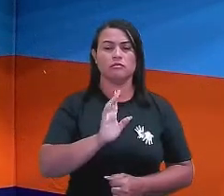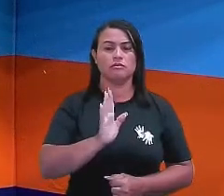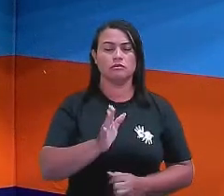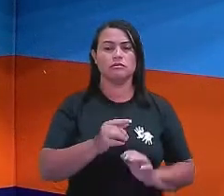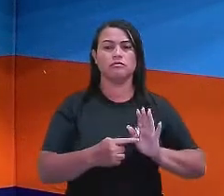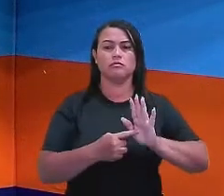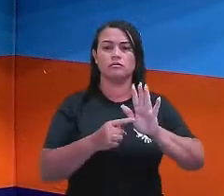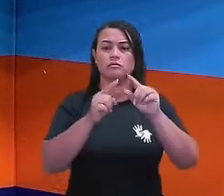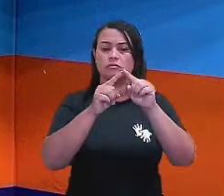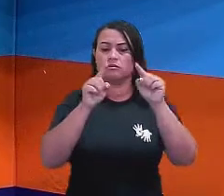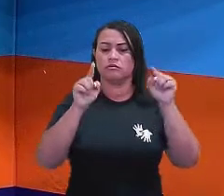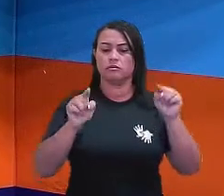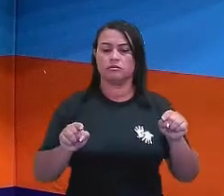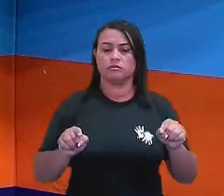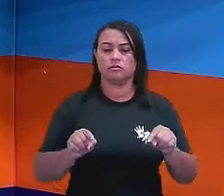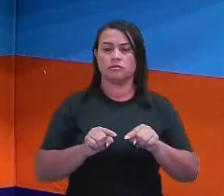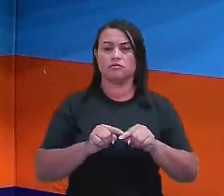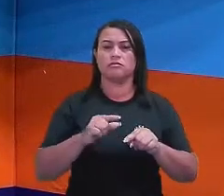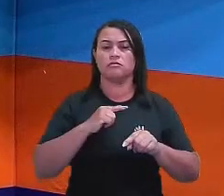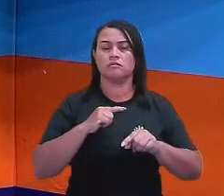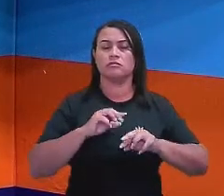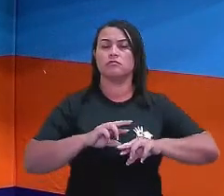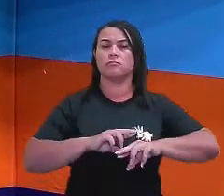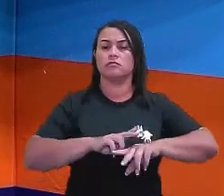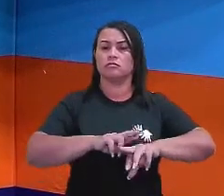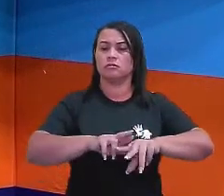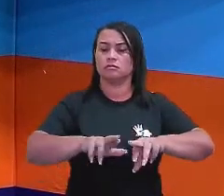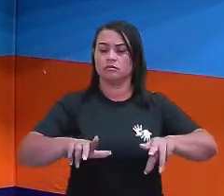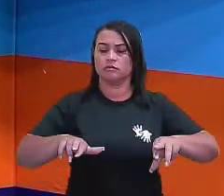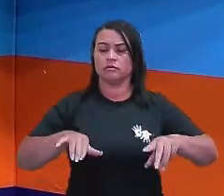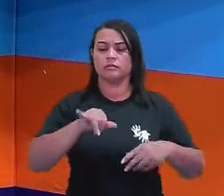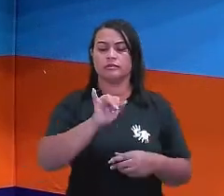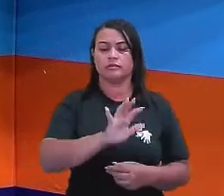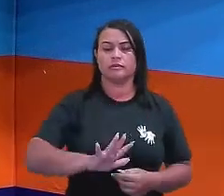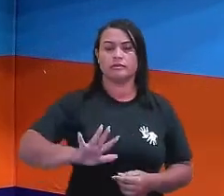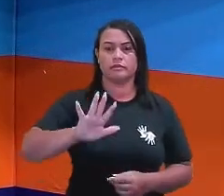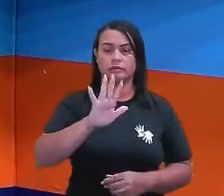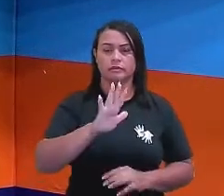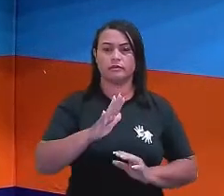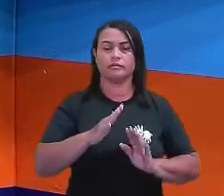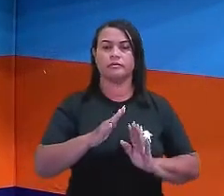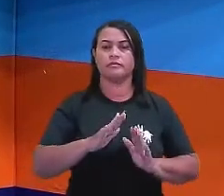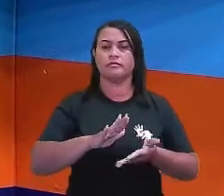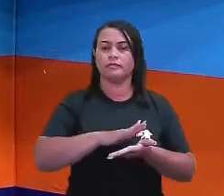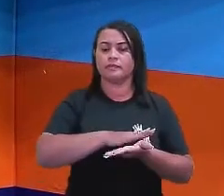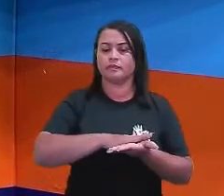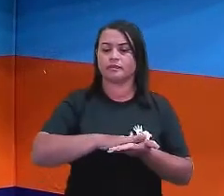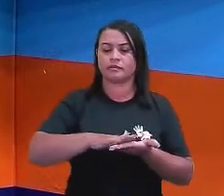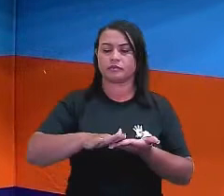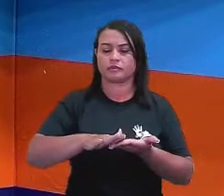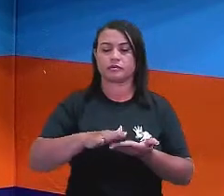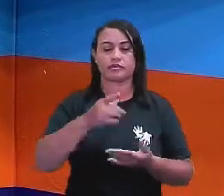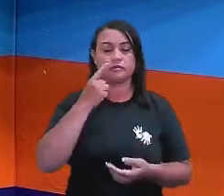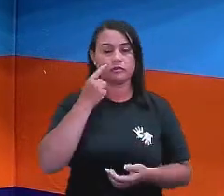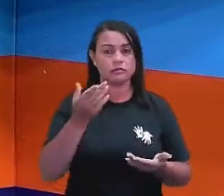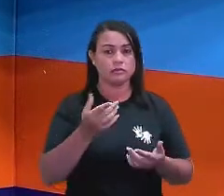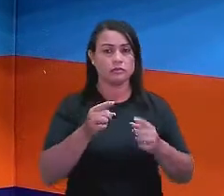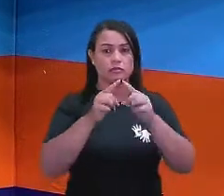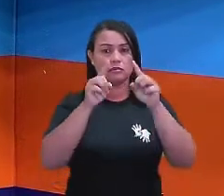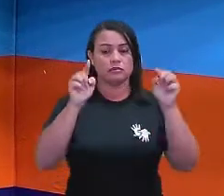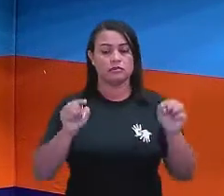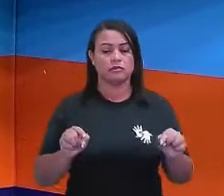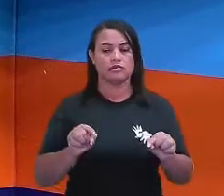ao quadrado porque a gente tem várias figuras planas, mas hoje a gente vai trabalhar especificamente em cima do